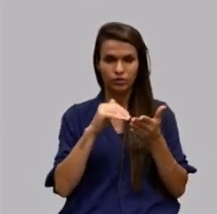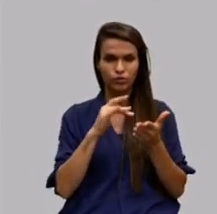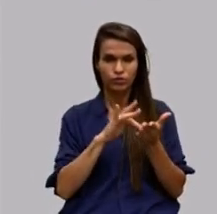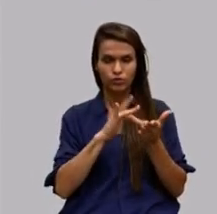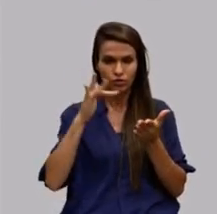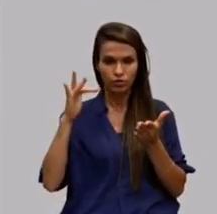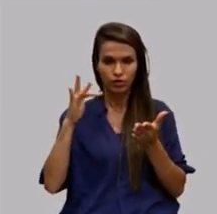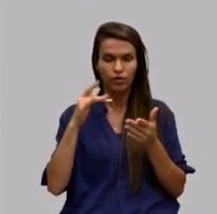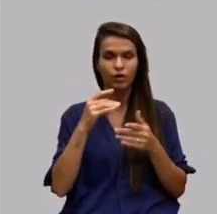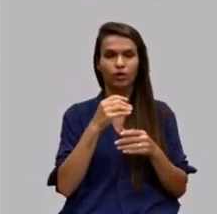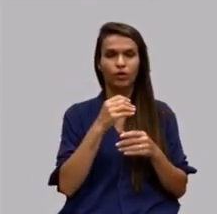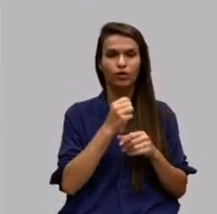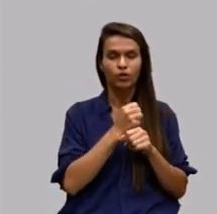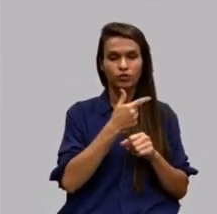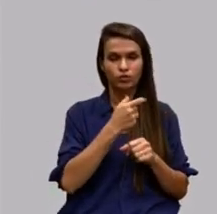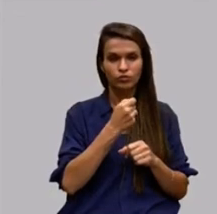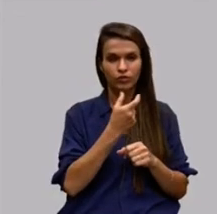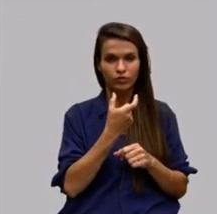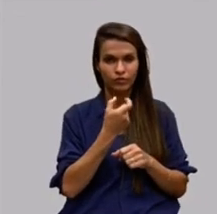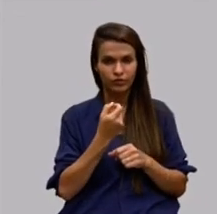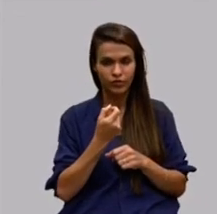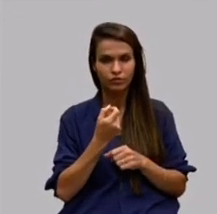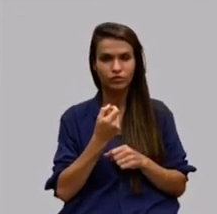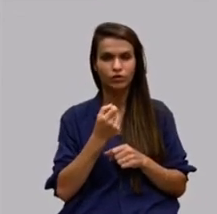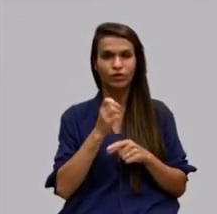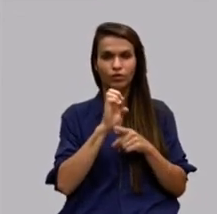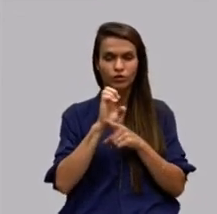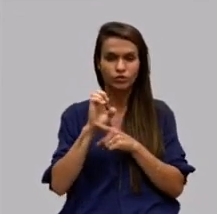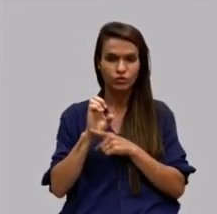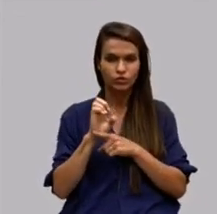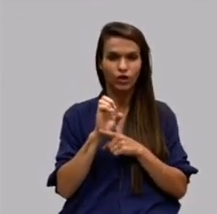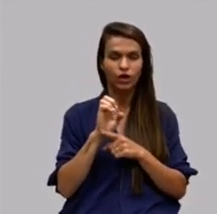em 2020, os estados deviam à União